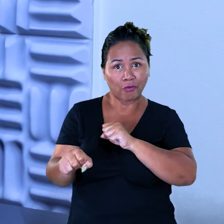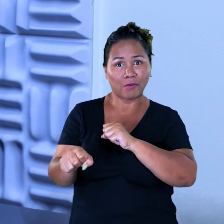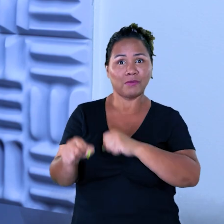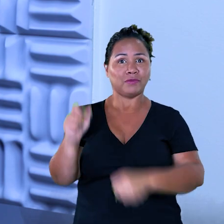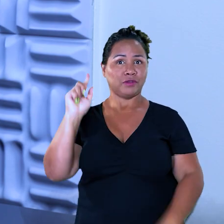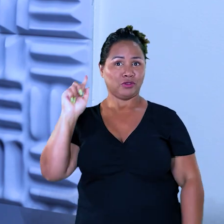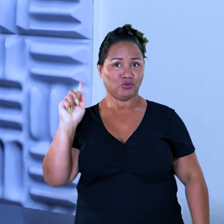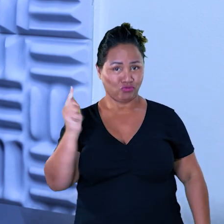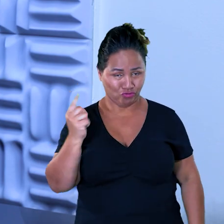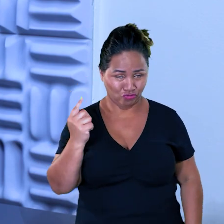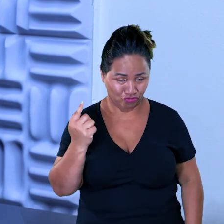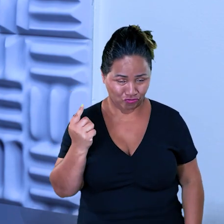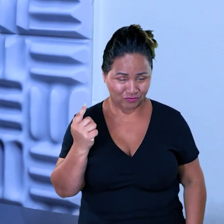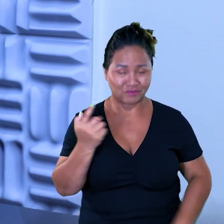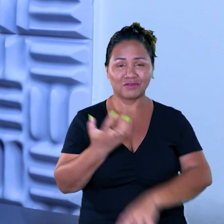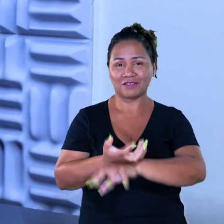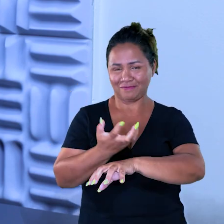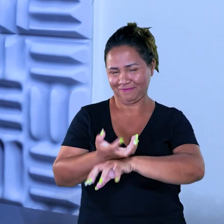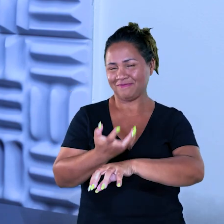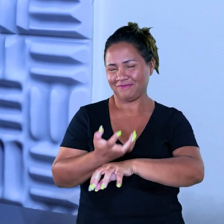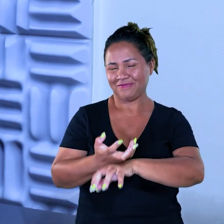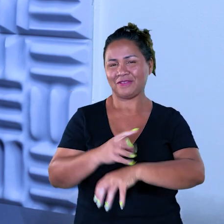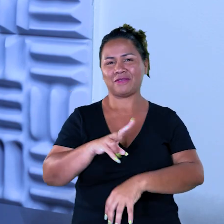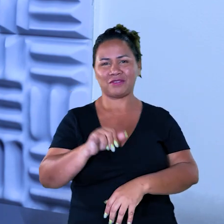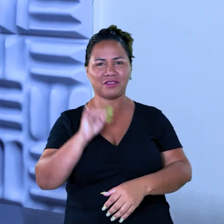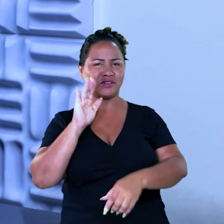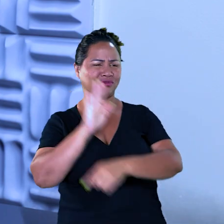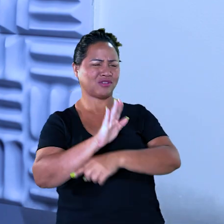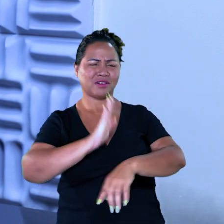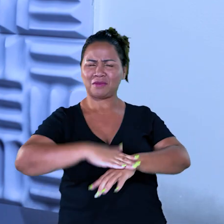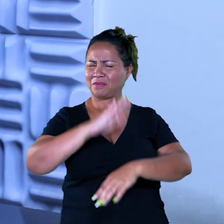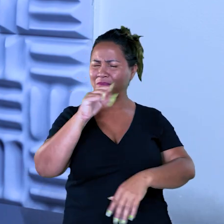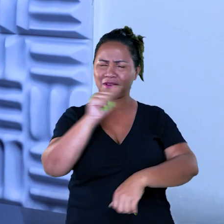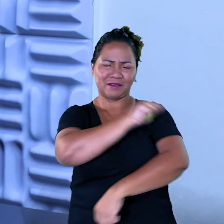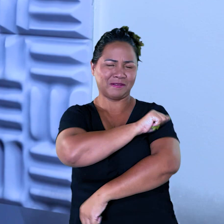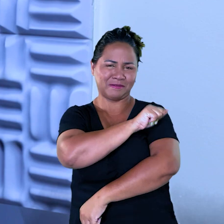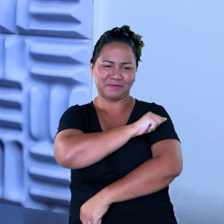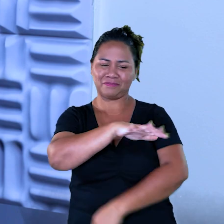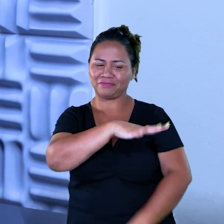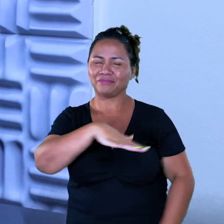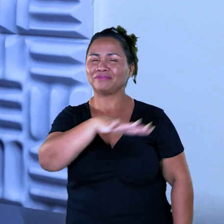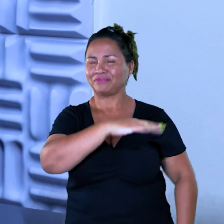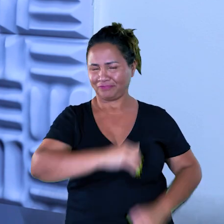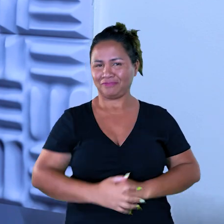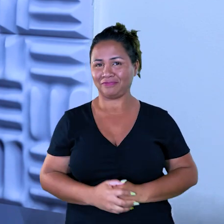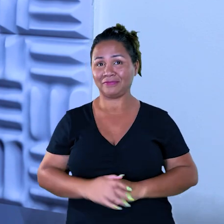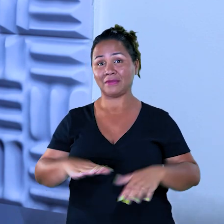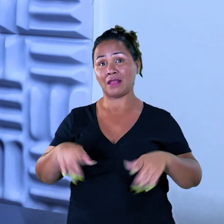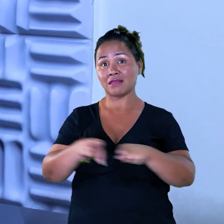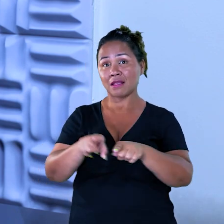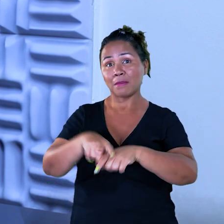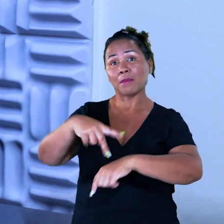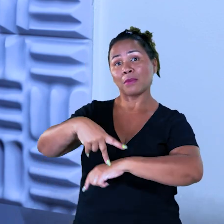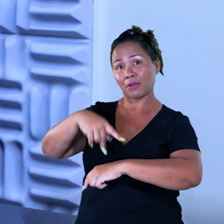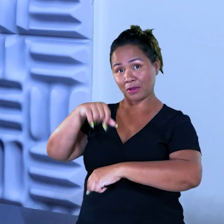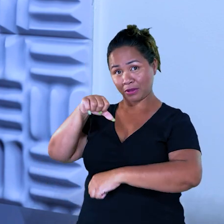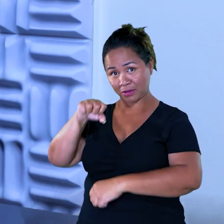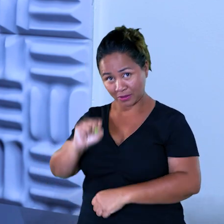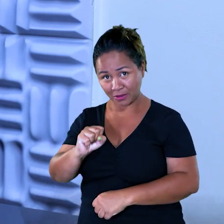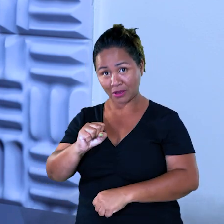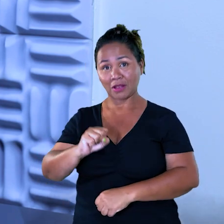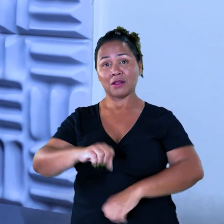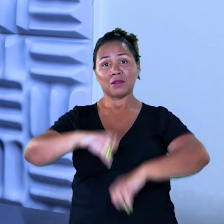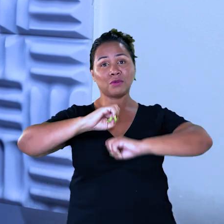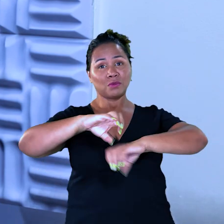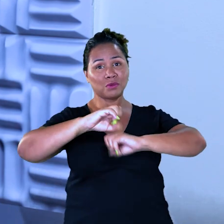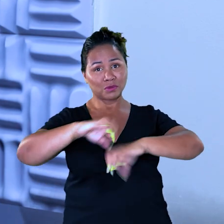aos alunos na sua área. Também é pós-graduada em Educação Inclusiva, Orientação